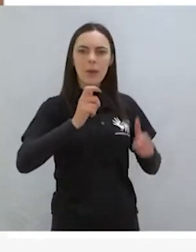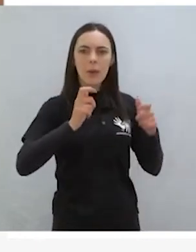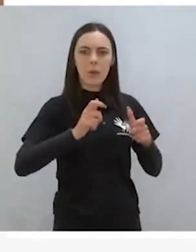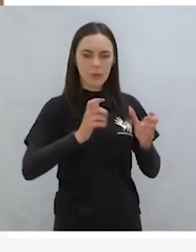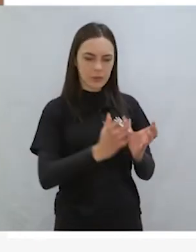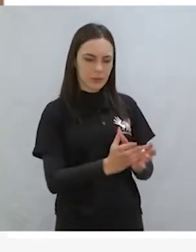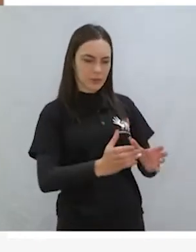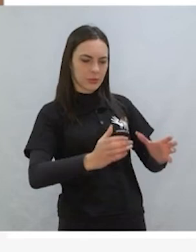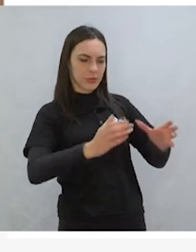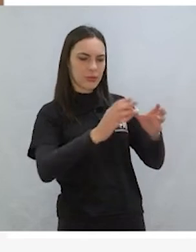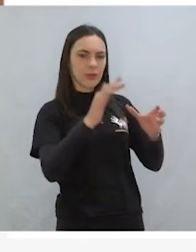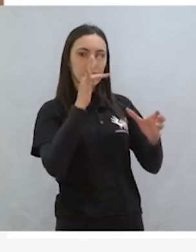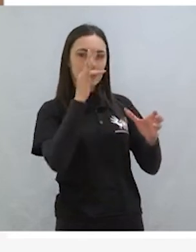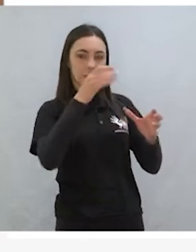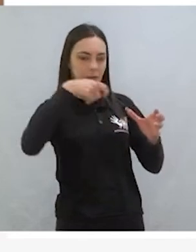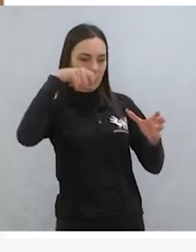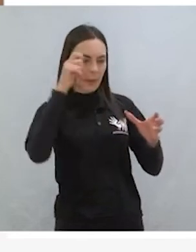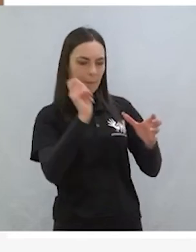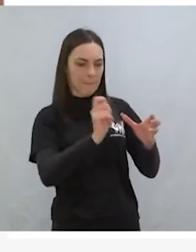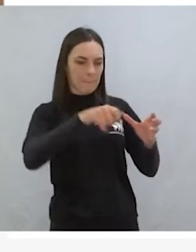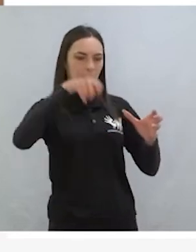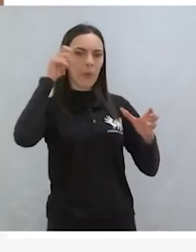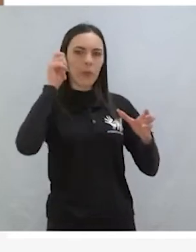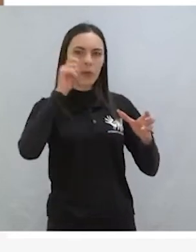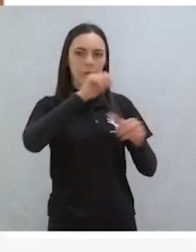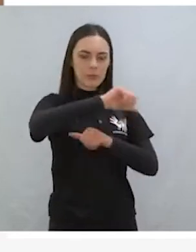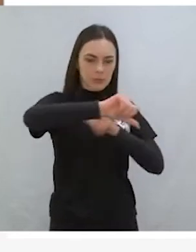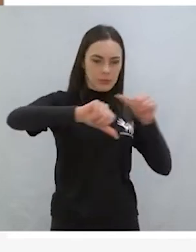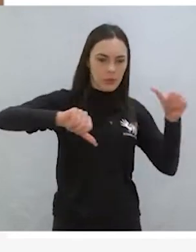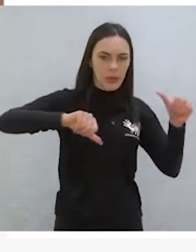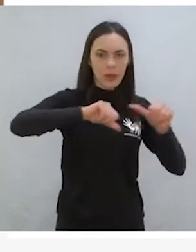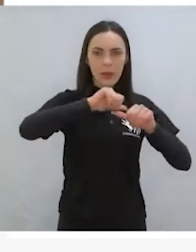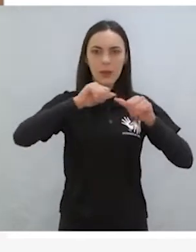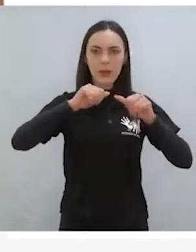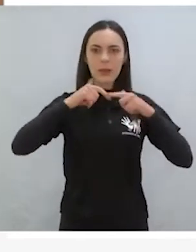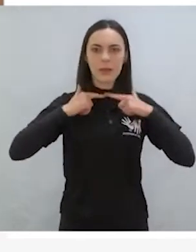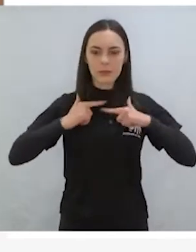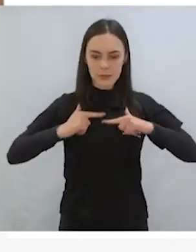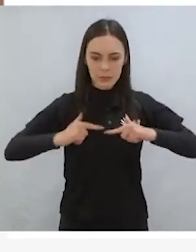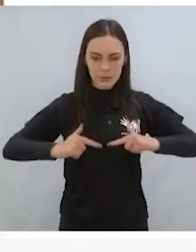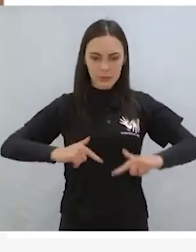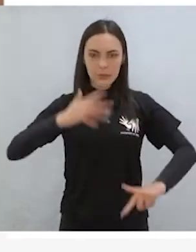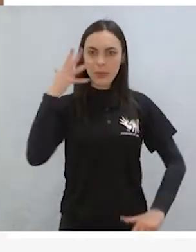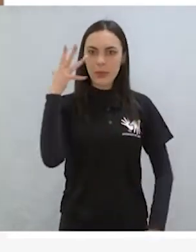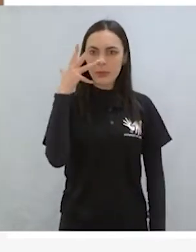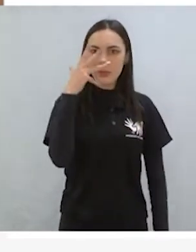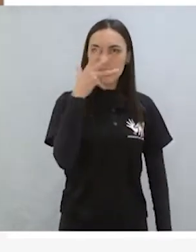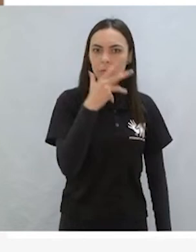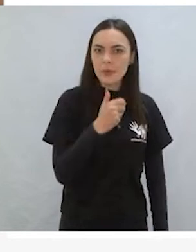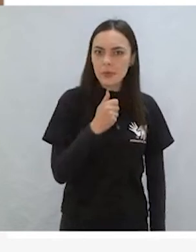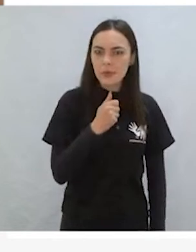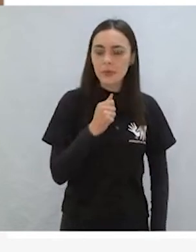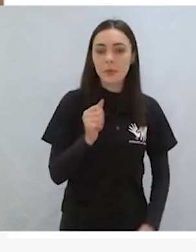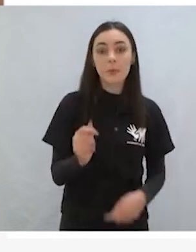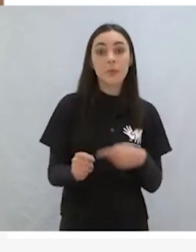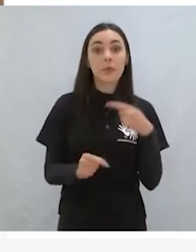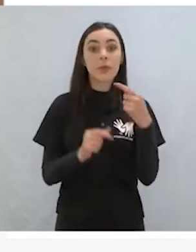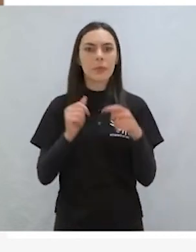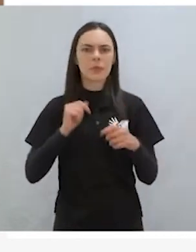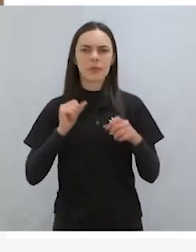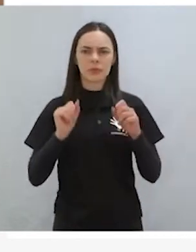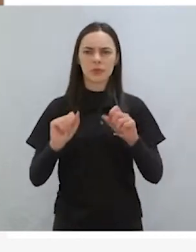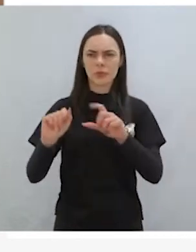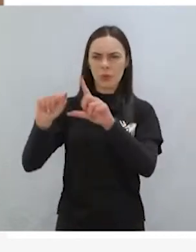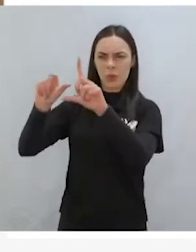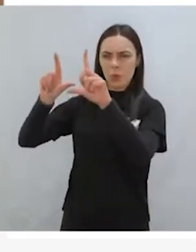condão num vaso e ele se transformou num lindo vestido. Depois,